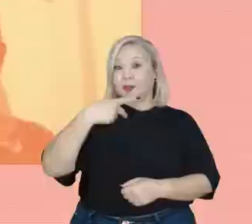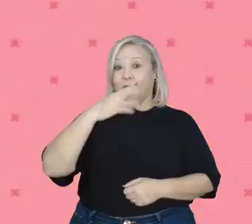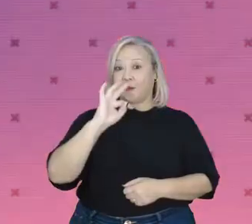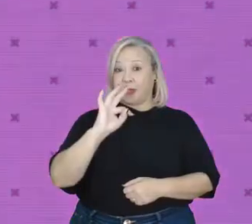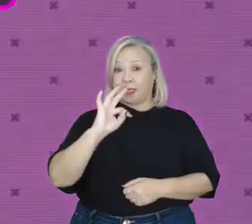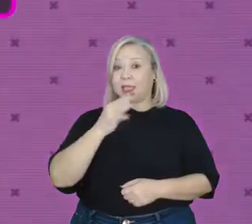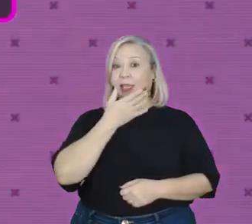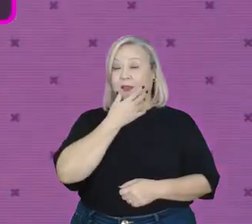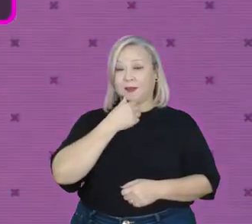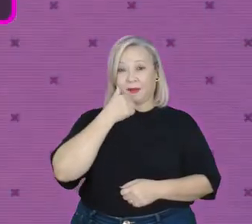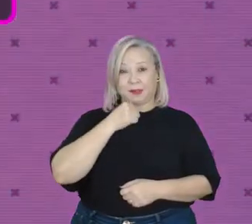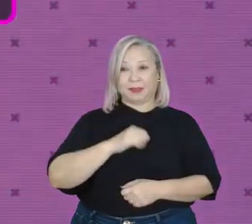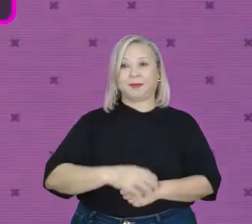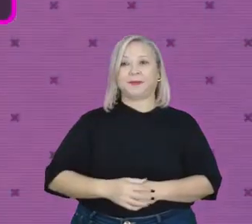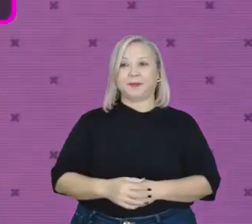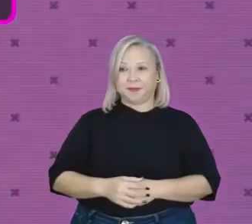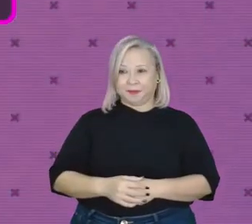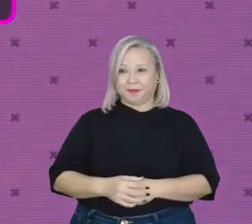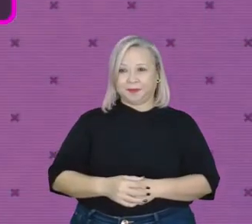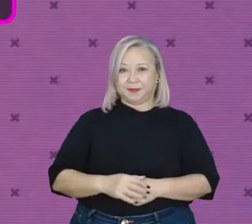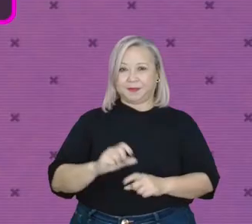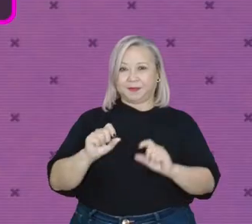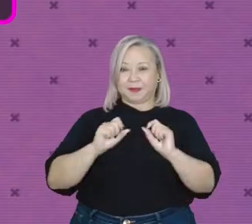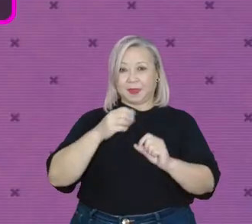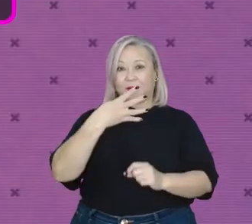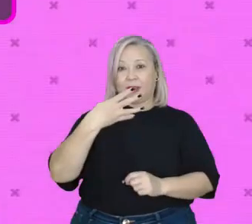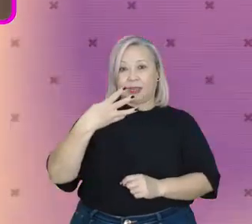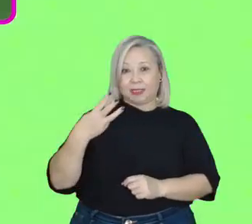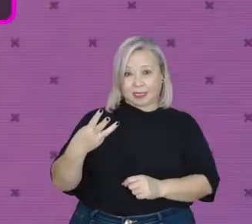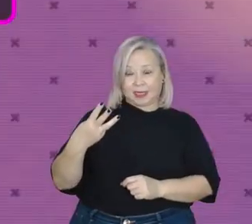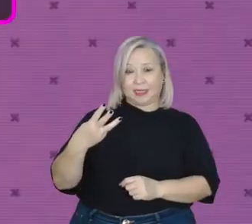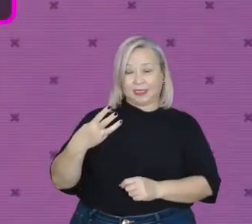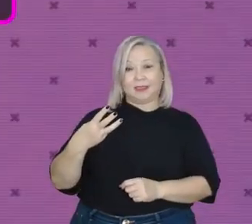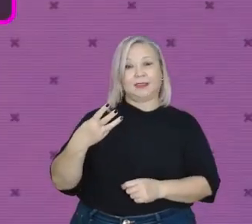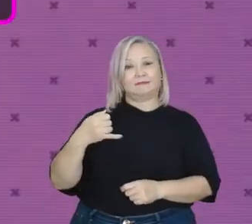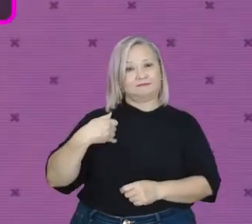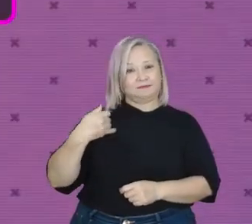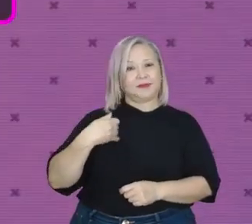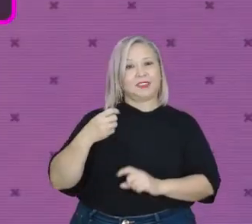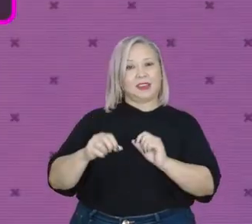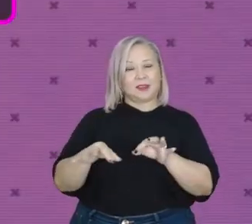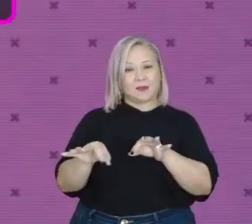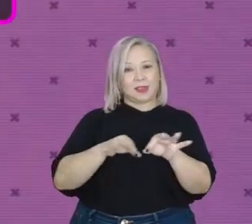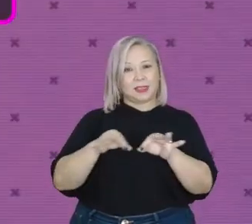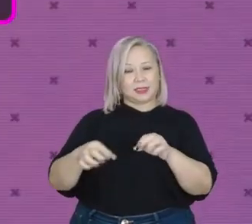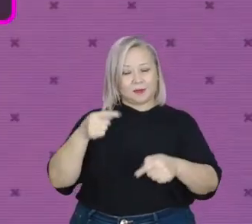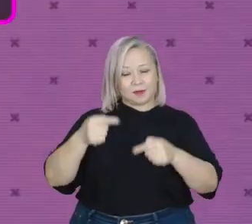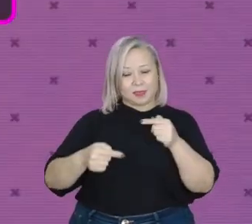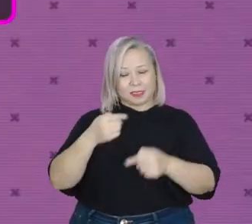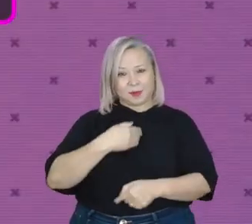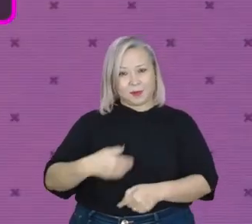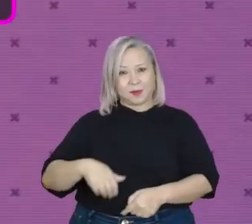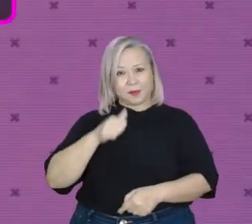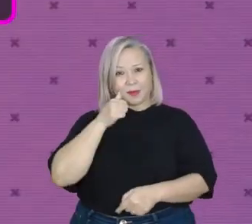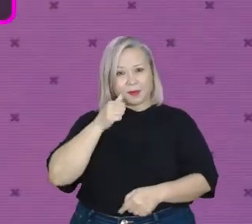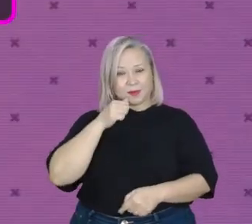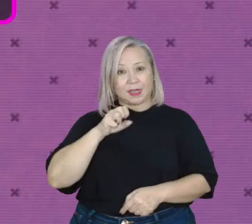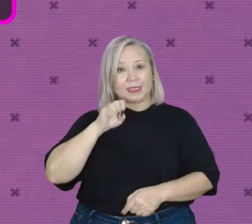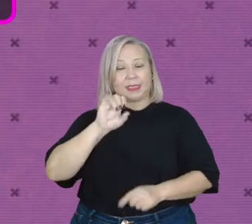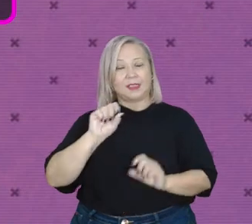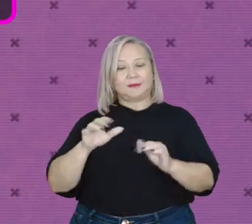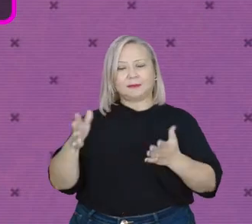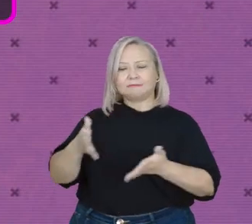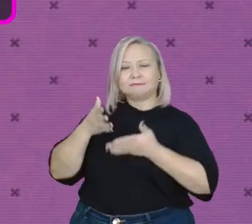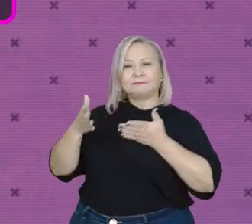Trabalhadores e das trabalhadoras. 43 anos construindo políticas públicas para as mulheres. E se você se inspira